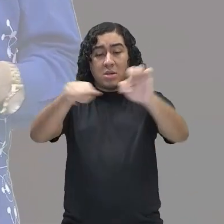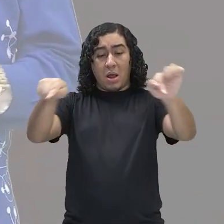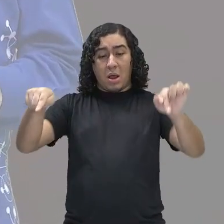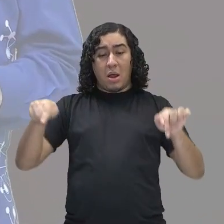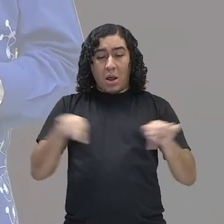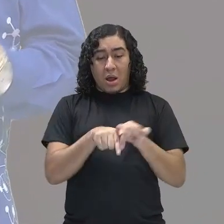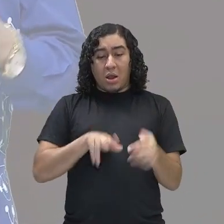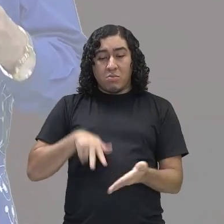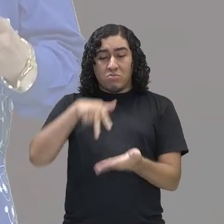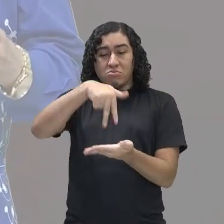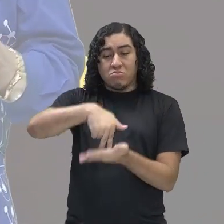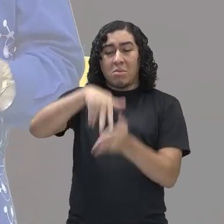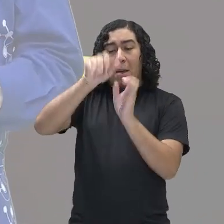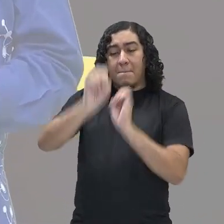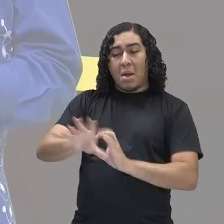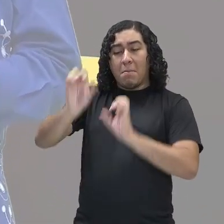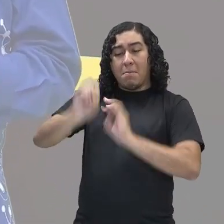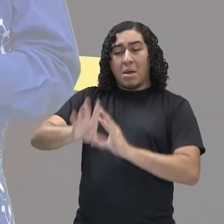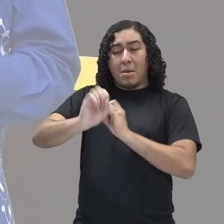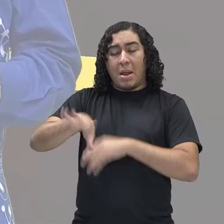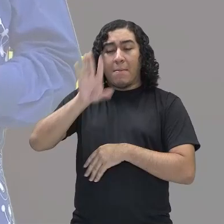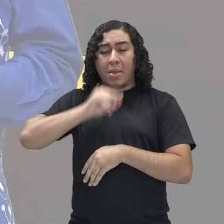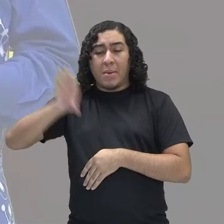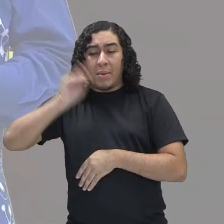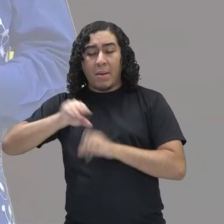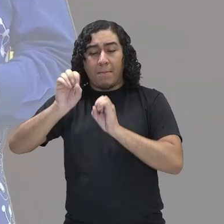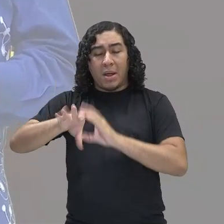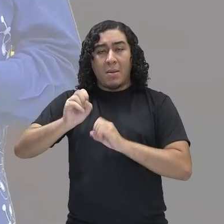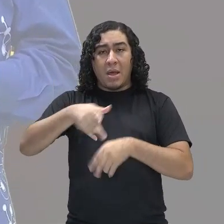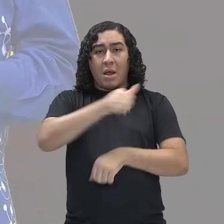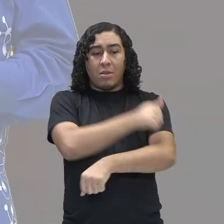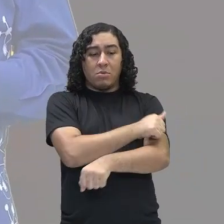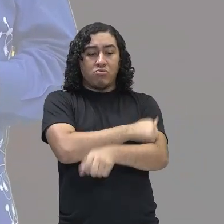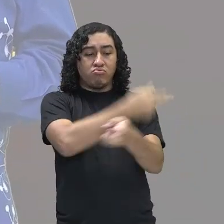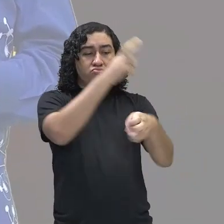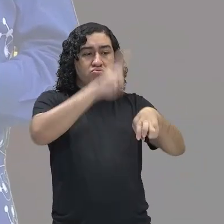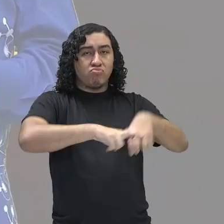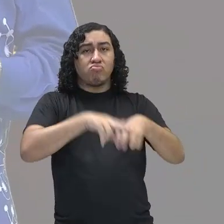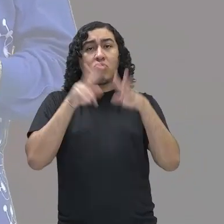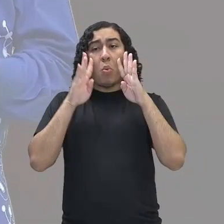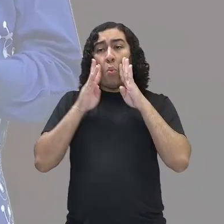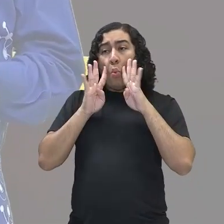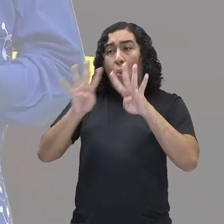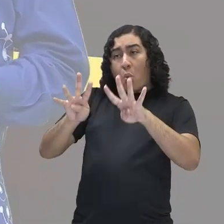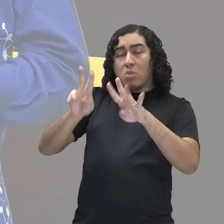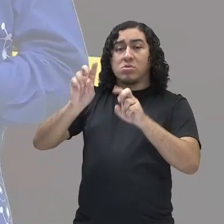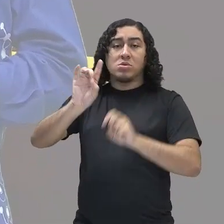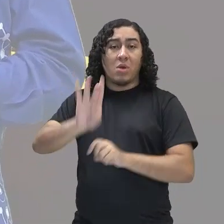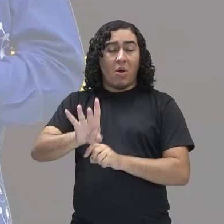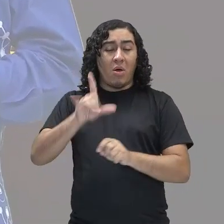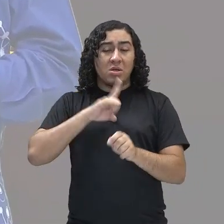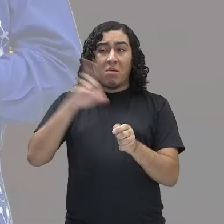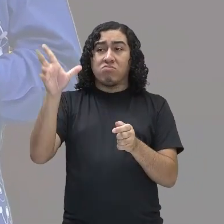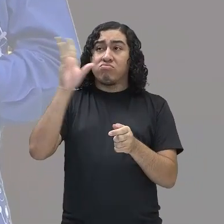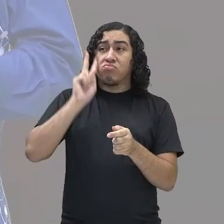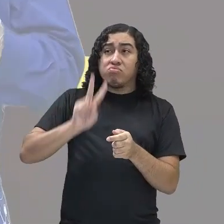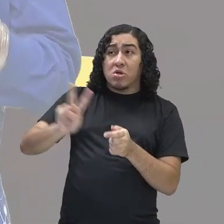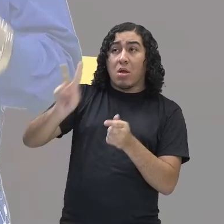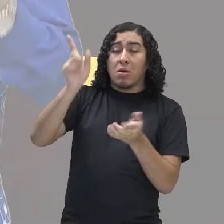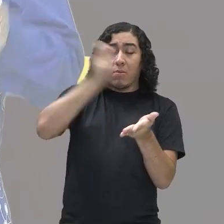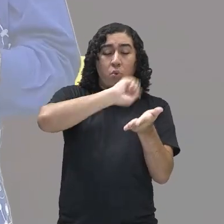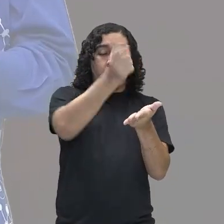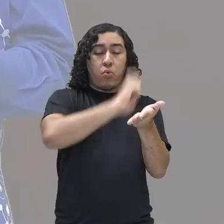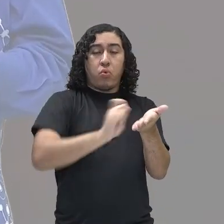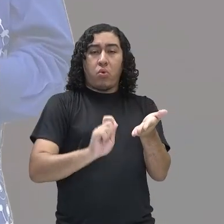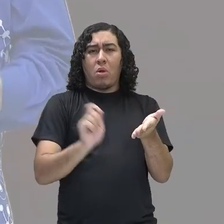de aula, os alunos sentadinhos, quietinhos, só prestando atenção e anotando. Não,